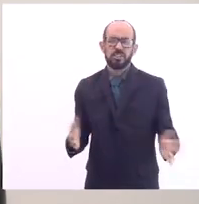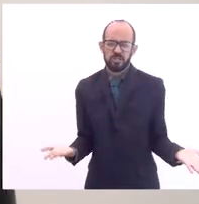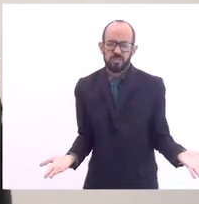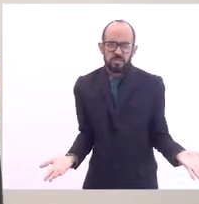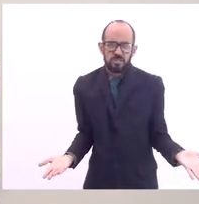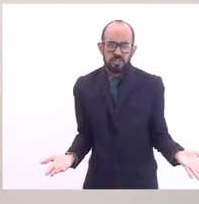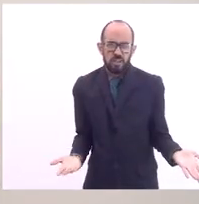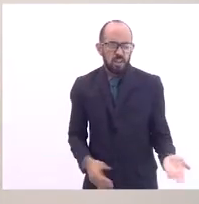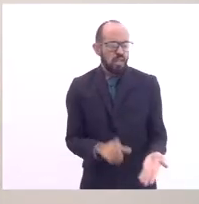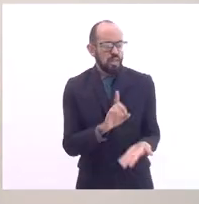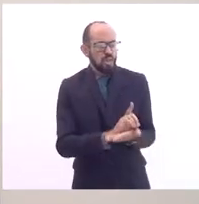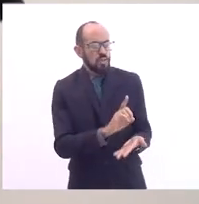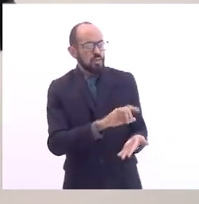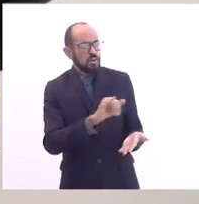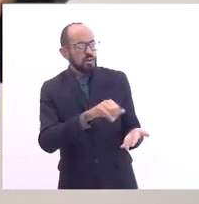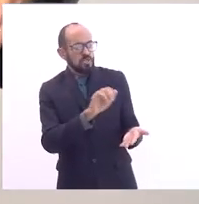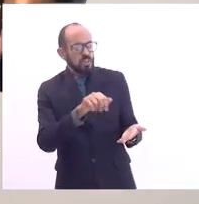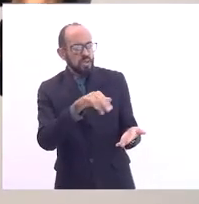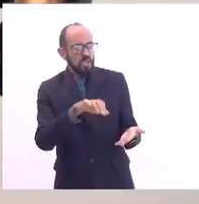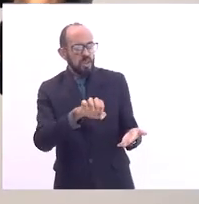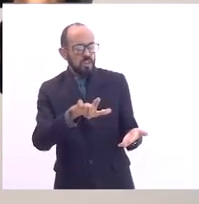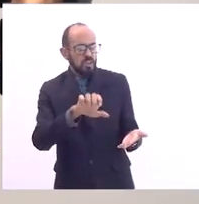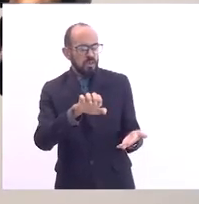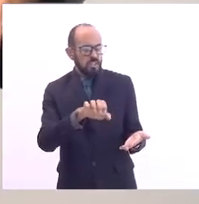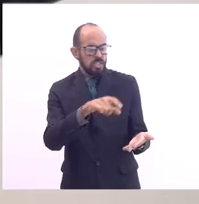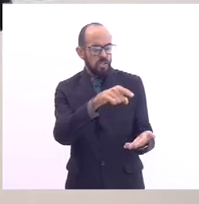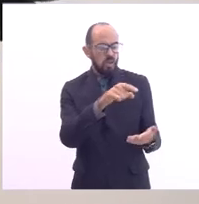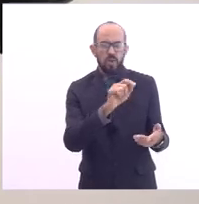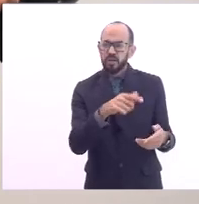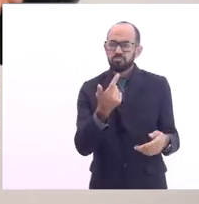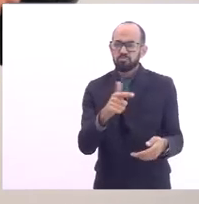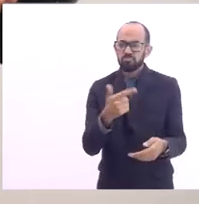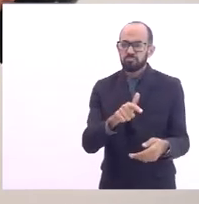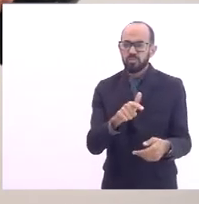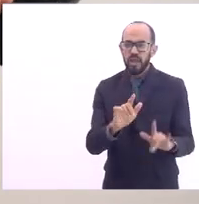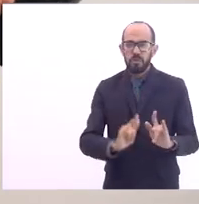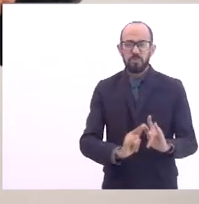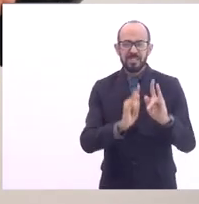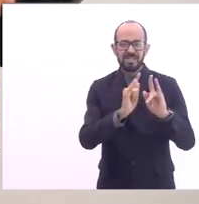essa agência reguladora não tem uma base no Rio de Janeiro. Não tem nada aqui.